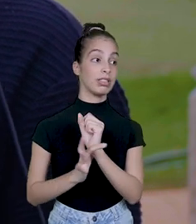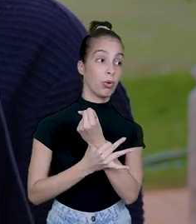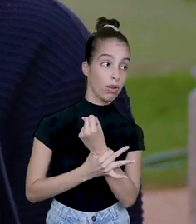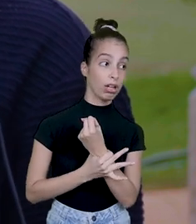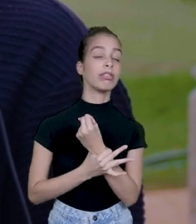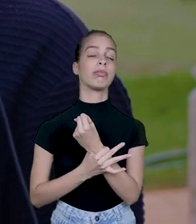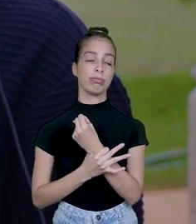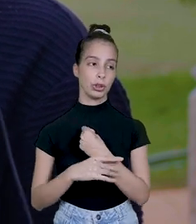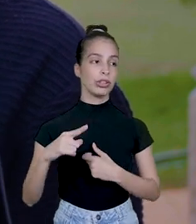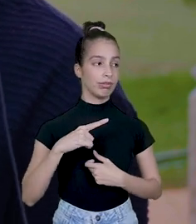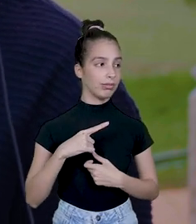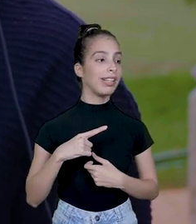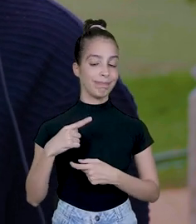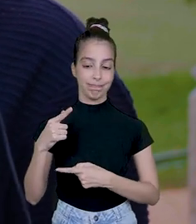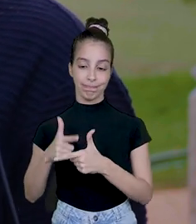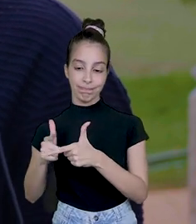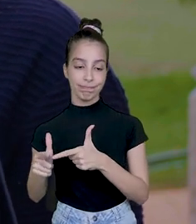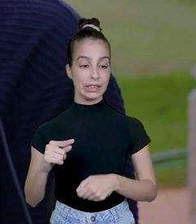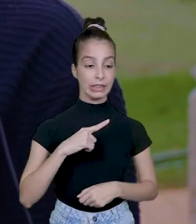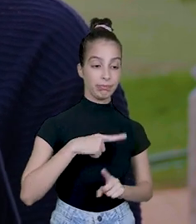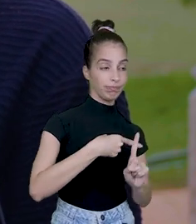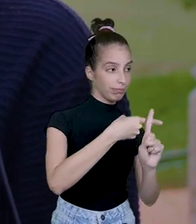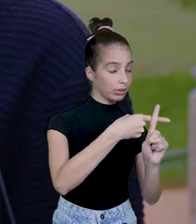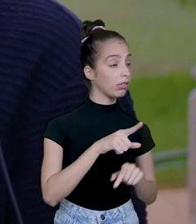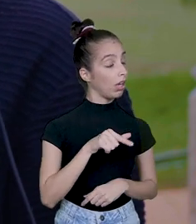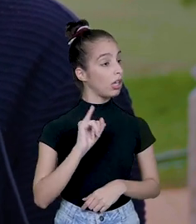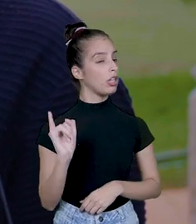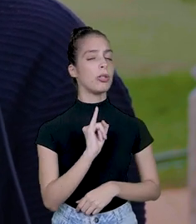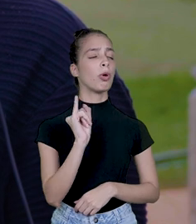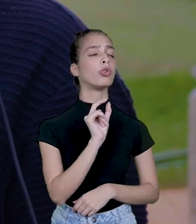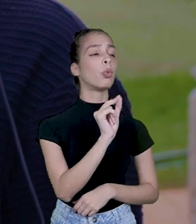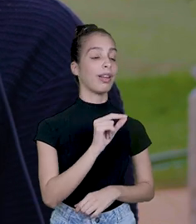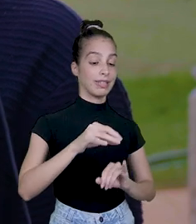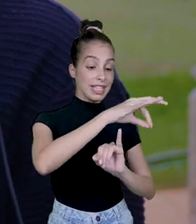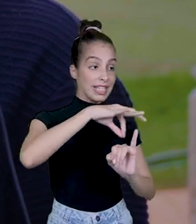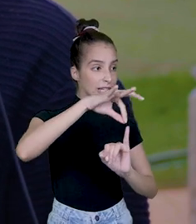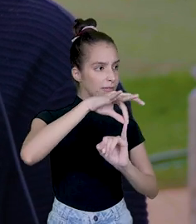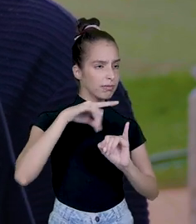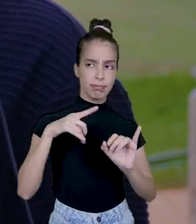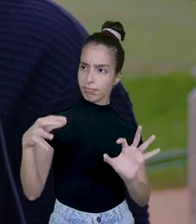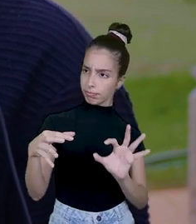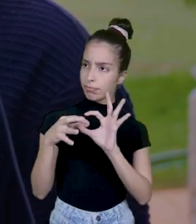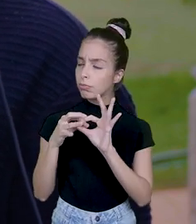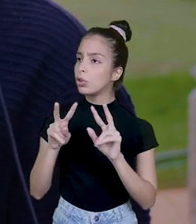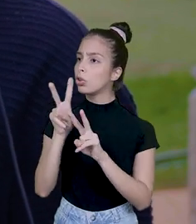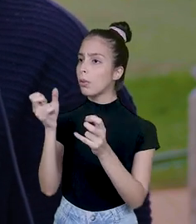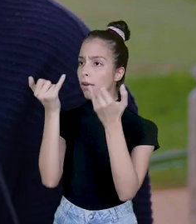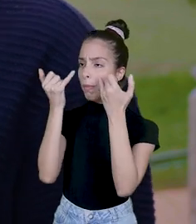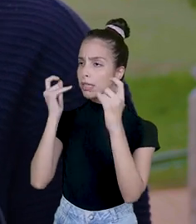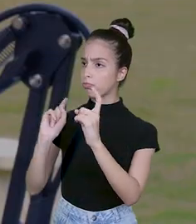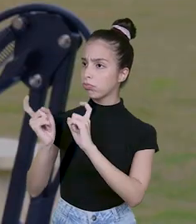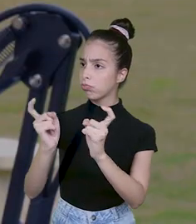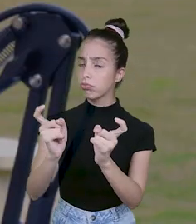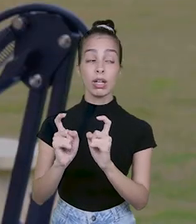surgindo e eu vejo que é importante para o ifs se colocar eh à frente dessas dessas colocações de eh